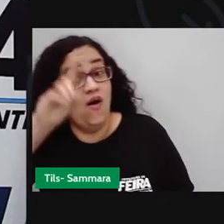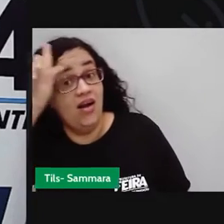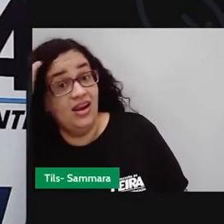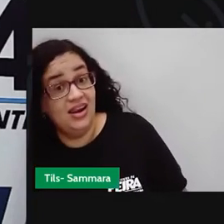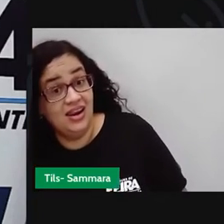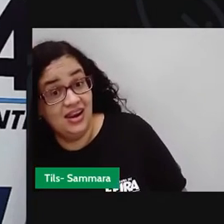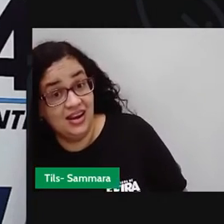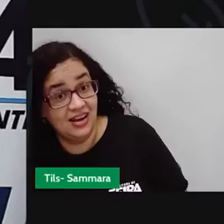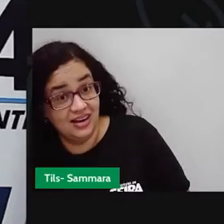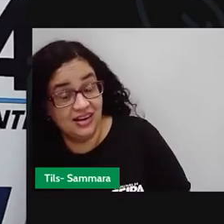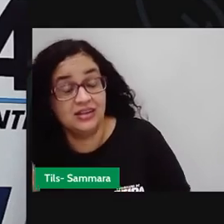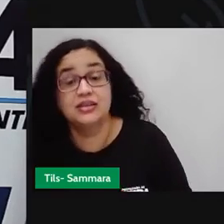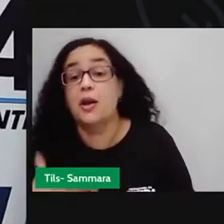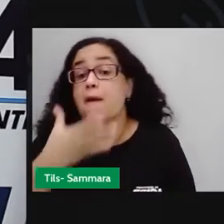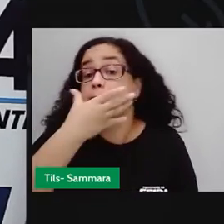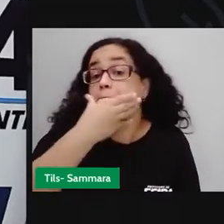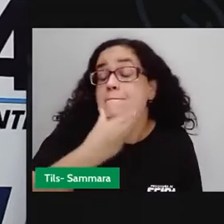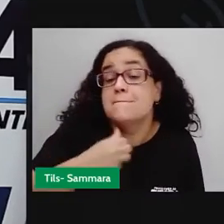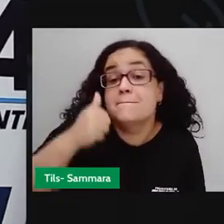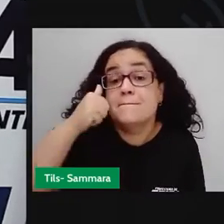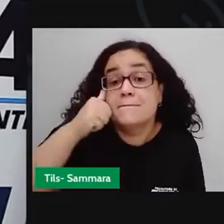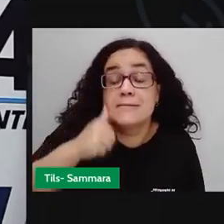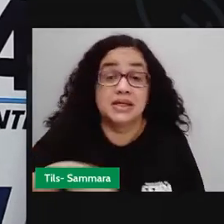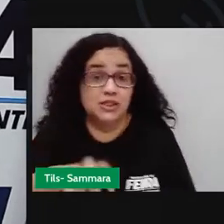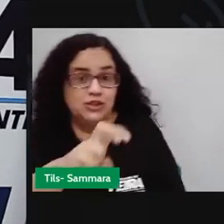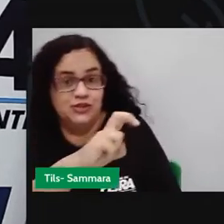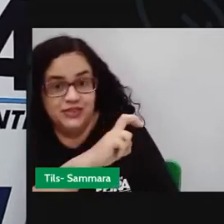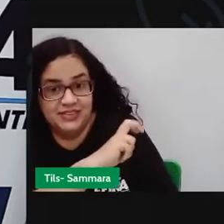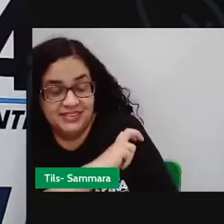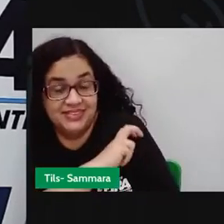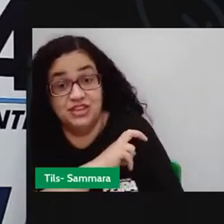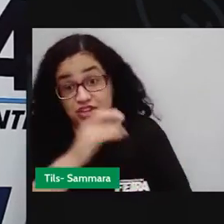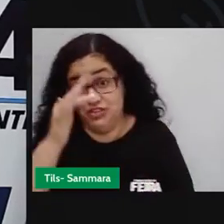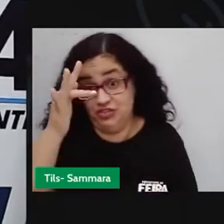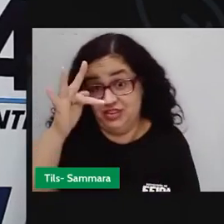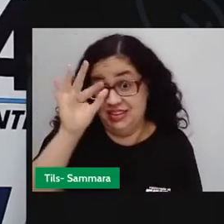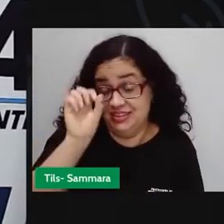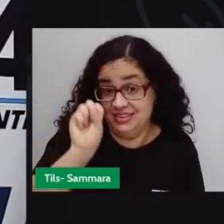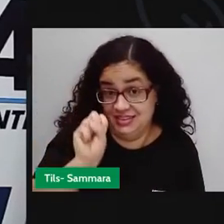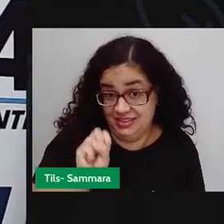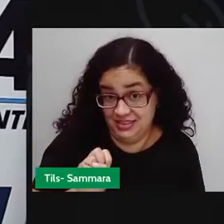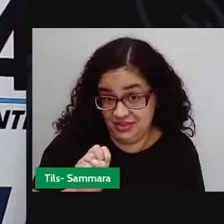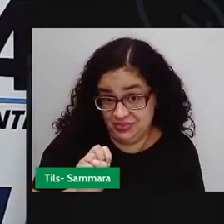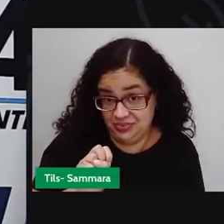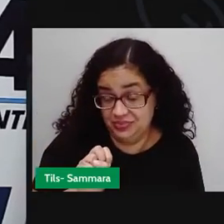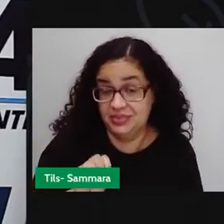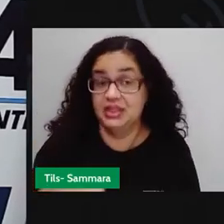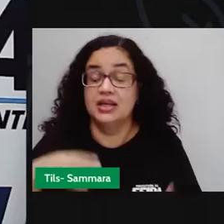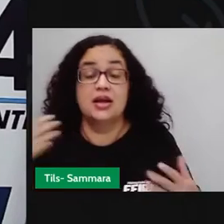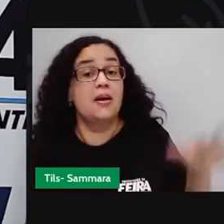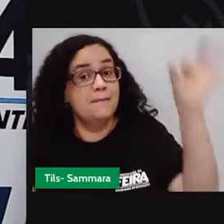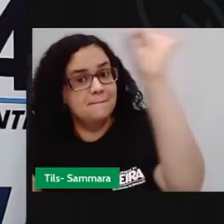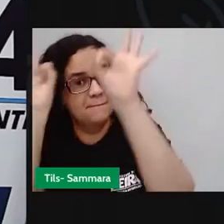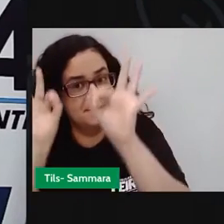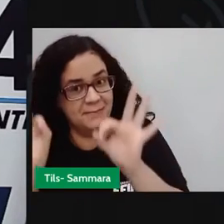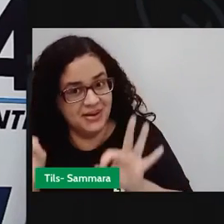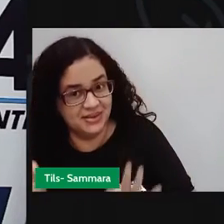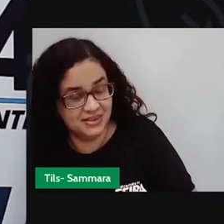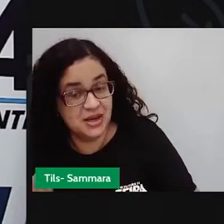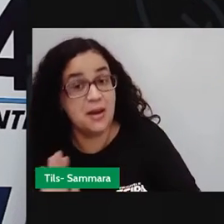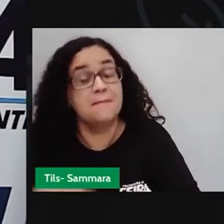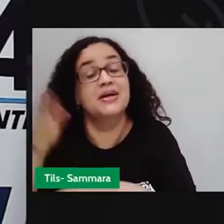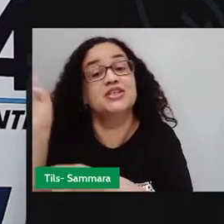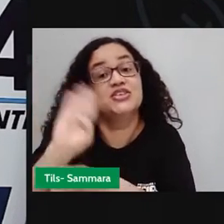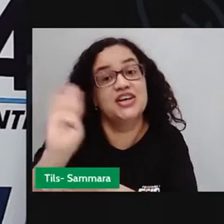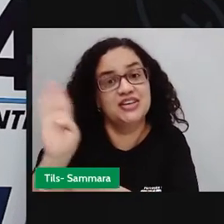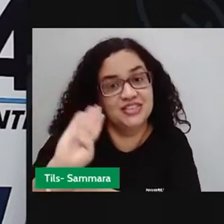Olá, meninos e meninas aí do quinto ano de Feira de Santana. Estão preparados aí para mais